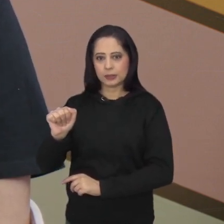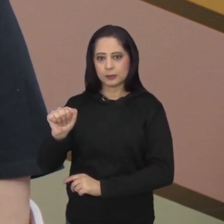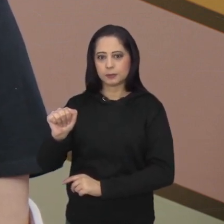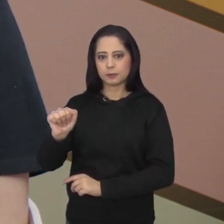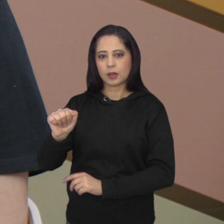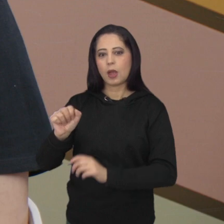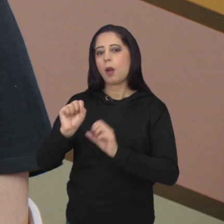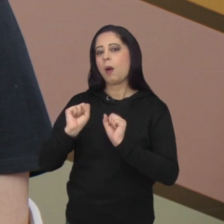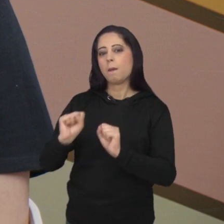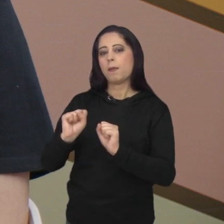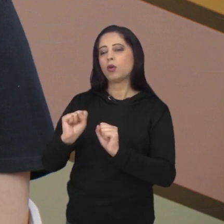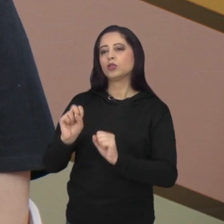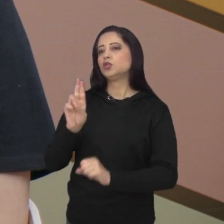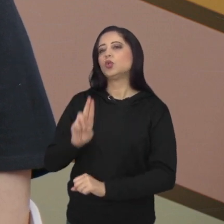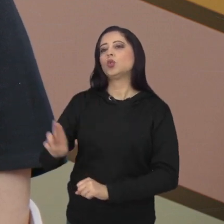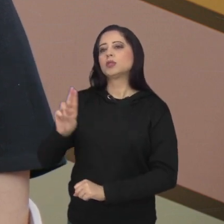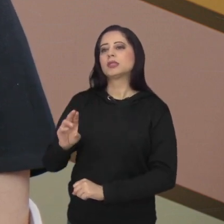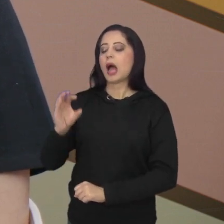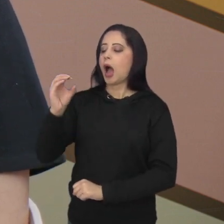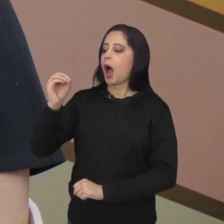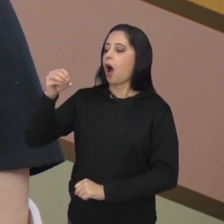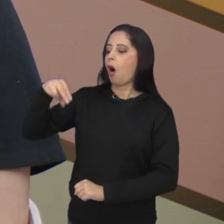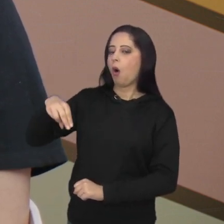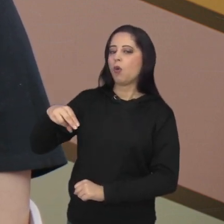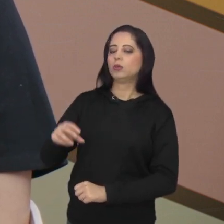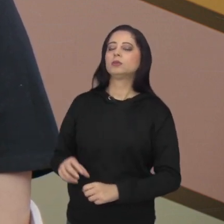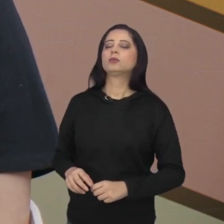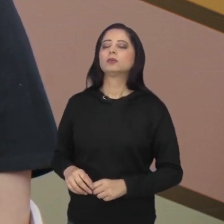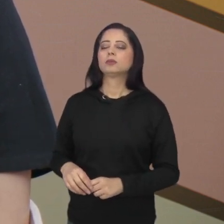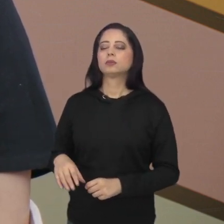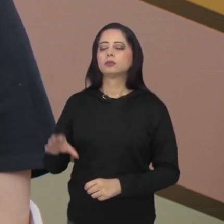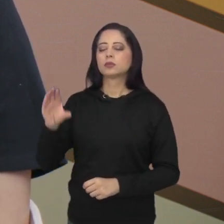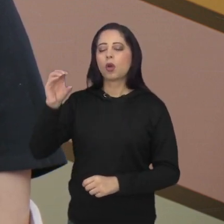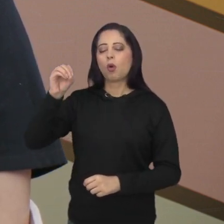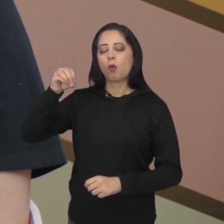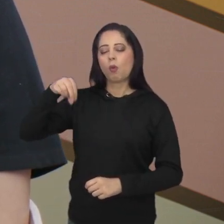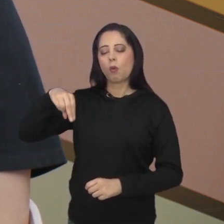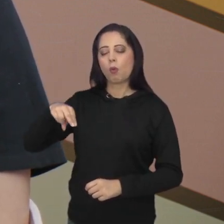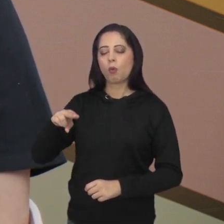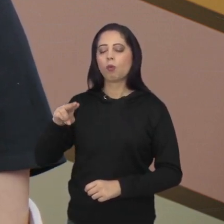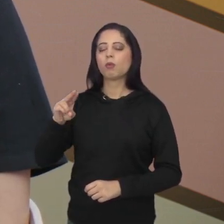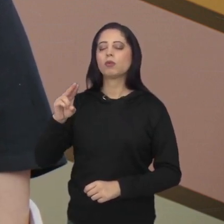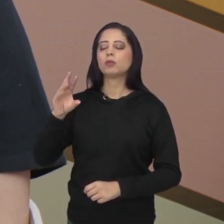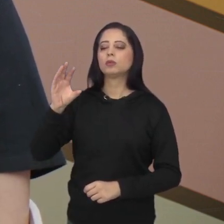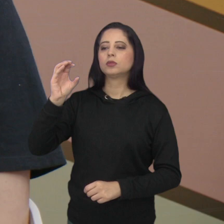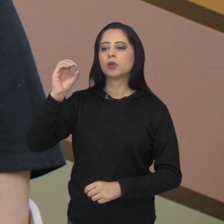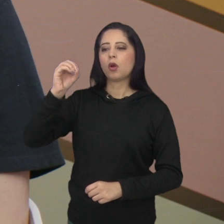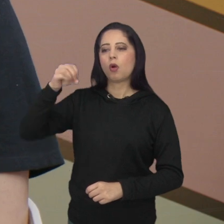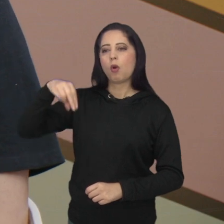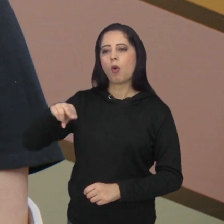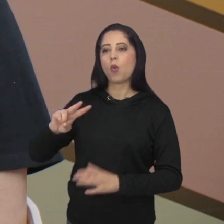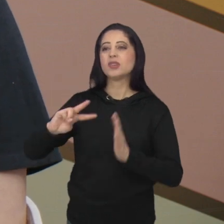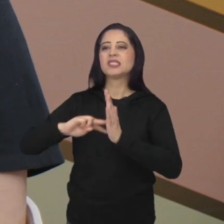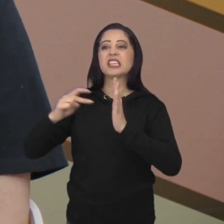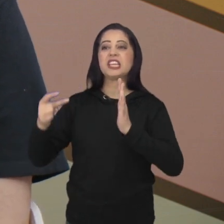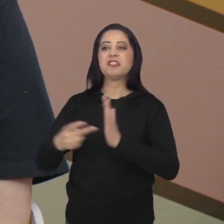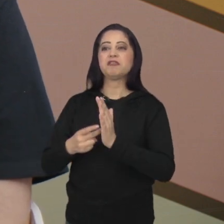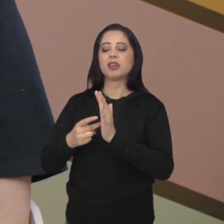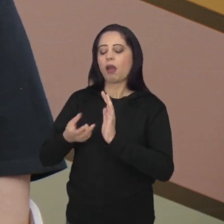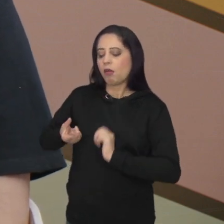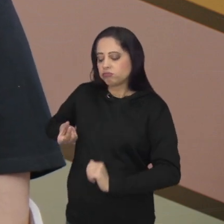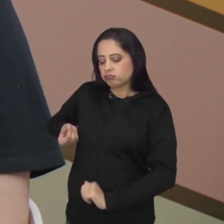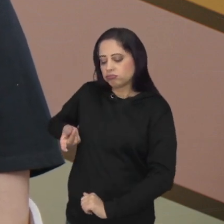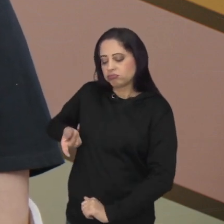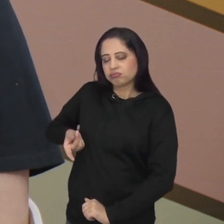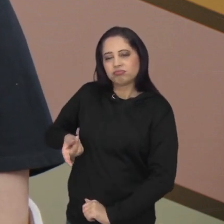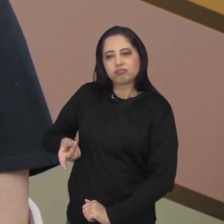na meditação hindu, eu poderia usar a palavra Om, né? Om, que representa o infinito, né? Aquilo que não